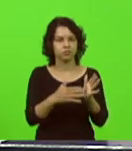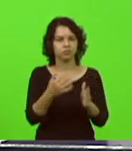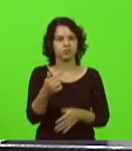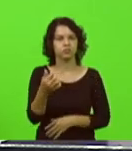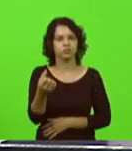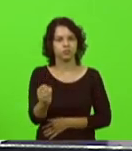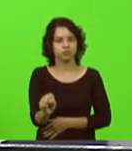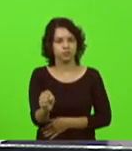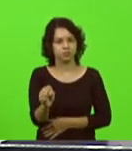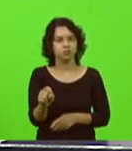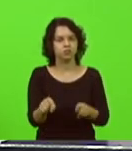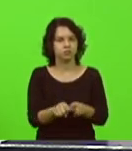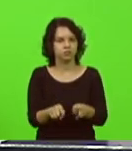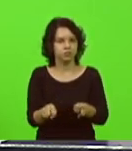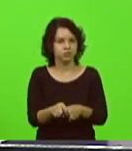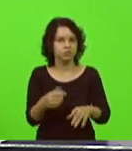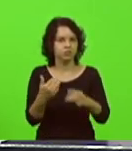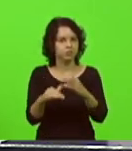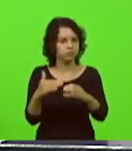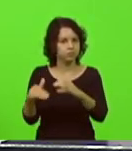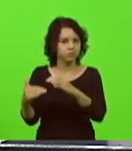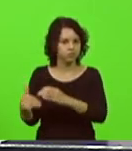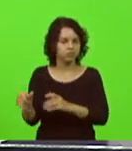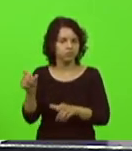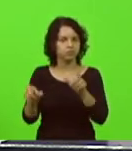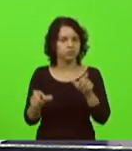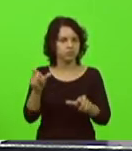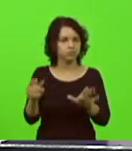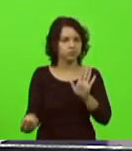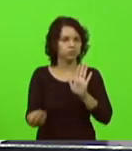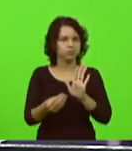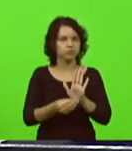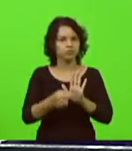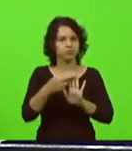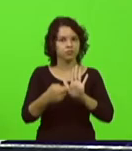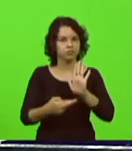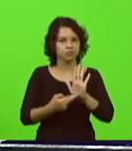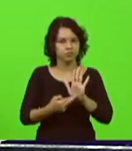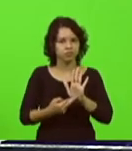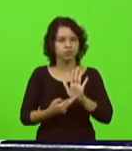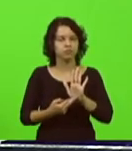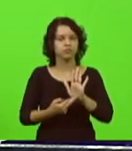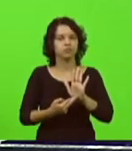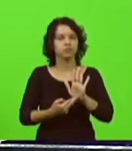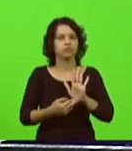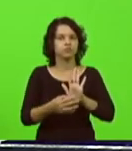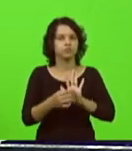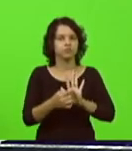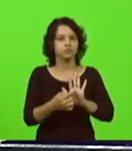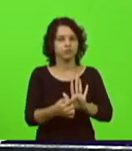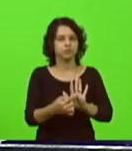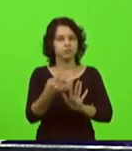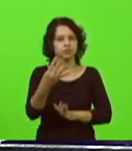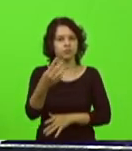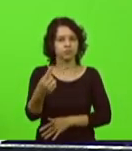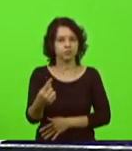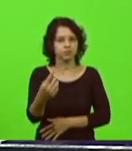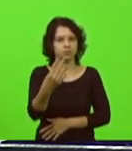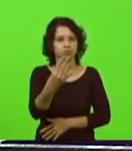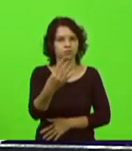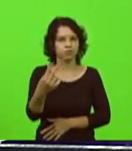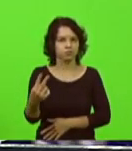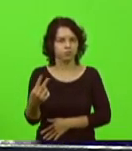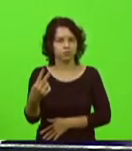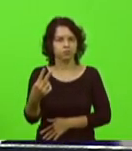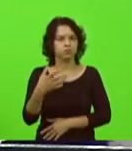e também que vai encaminhar aos destinatários, conforme determina o regimento interno, as indicações 41 e 42.